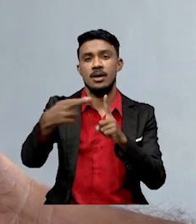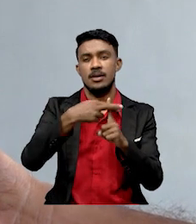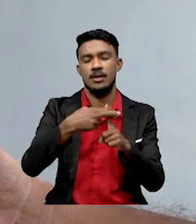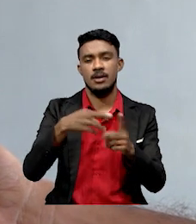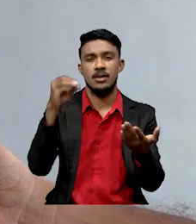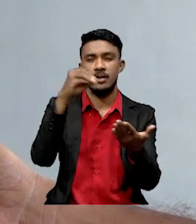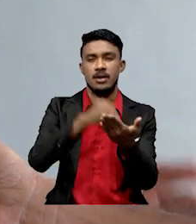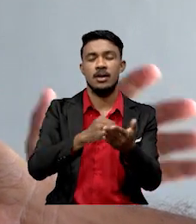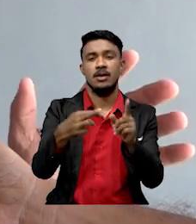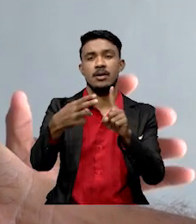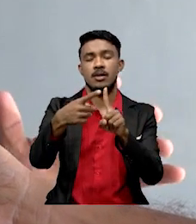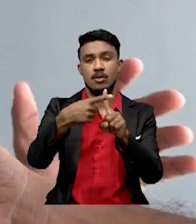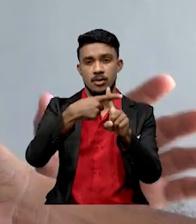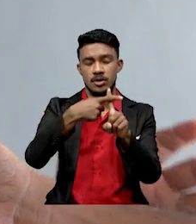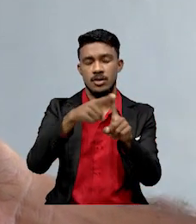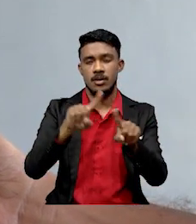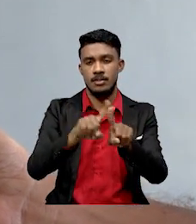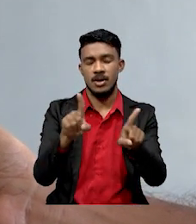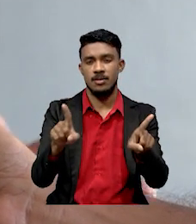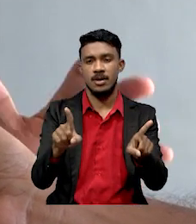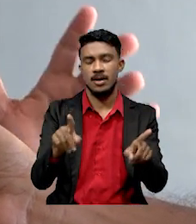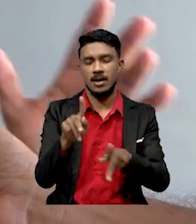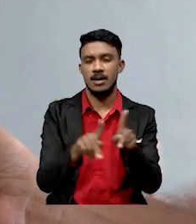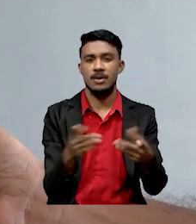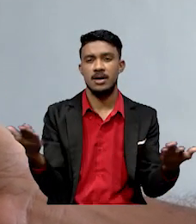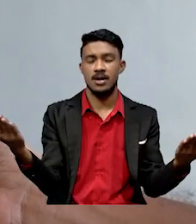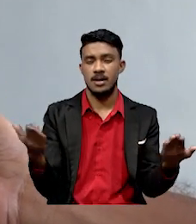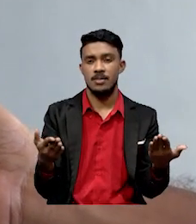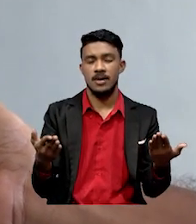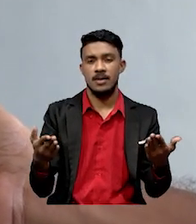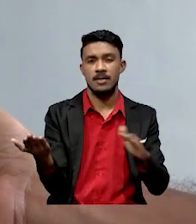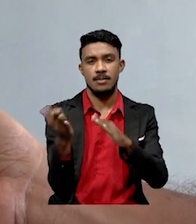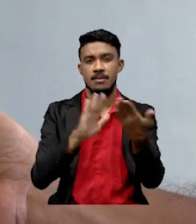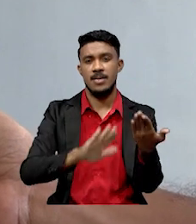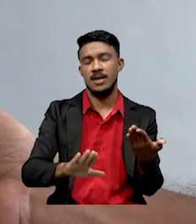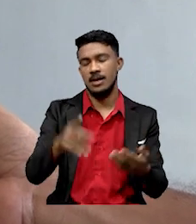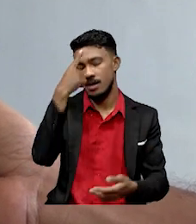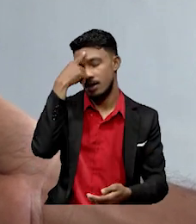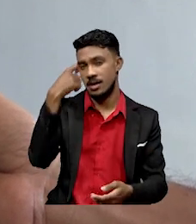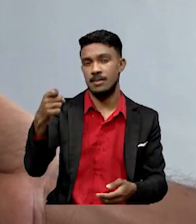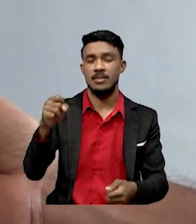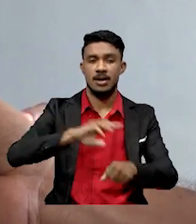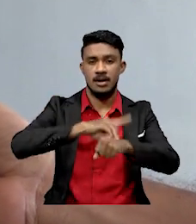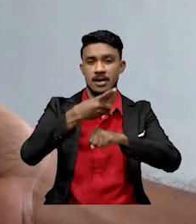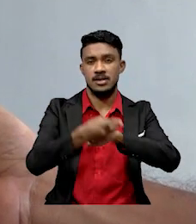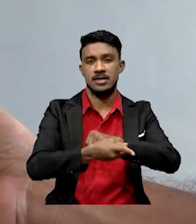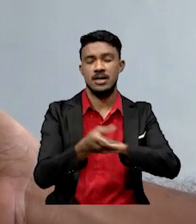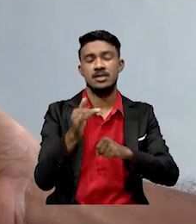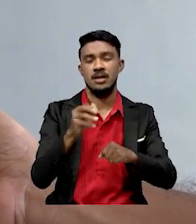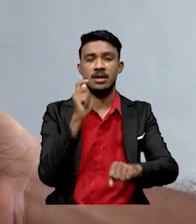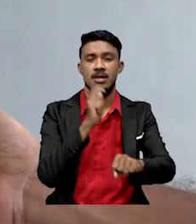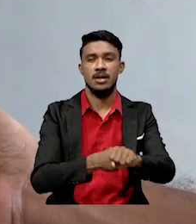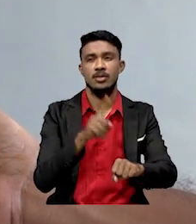neba. Mai be sir nebe mate tan acidente, eh? Ane situação